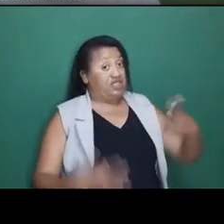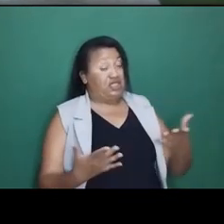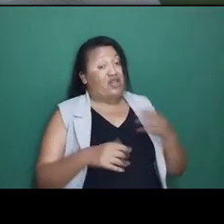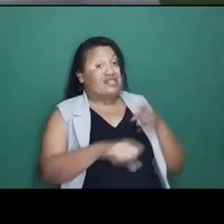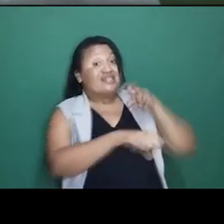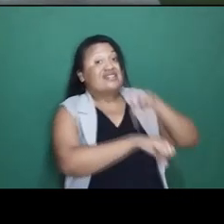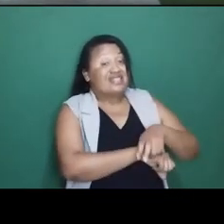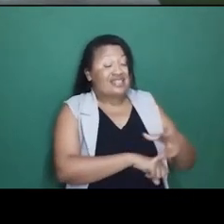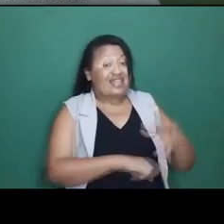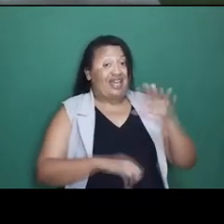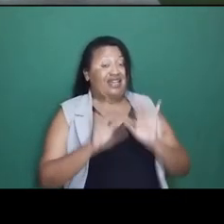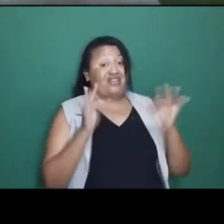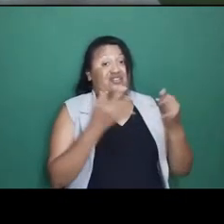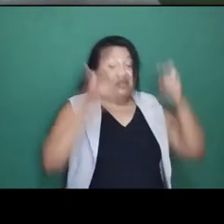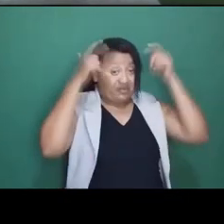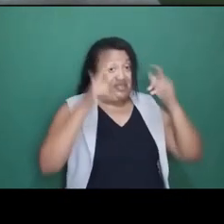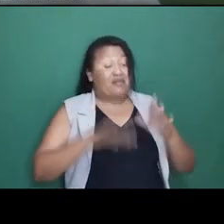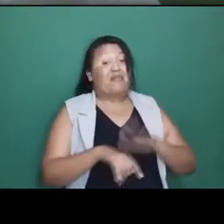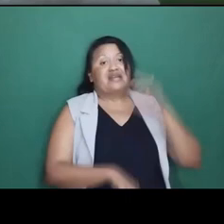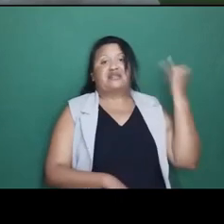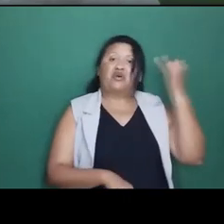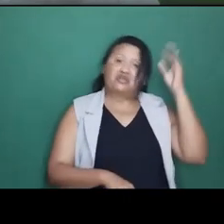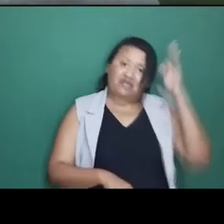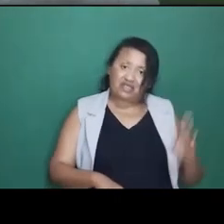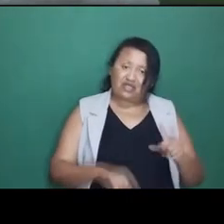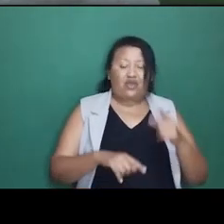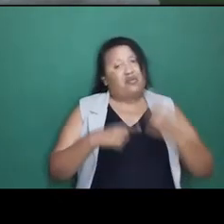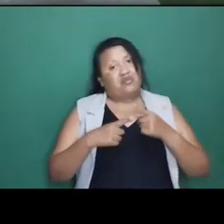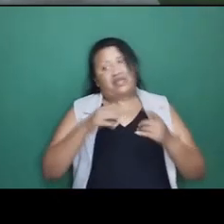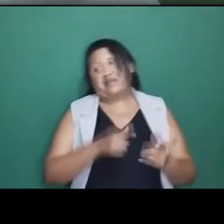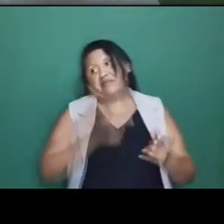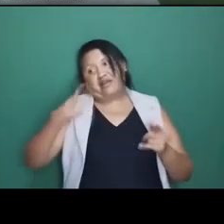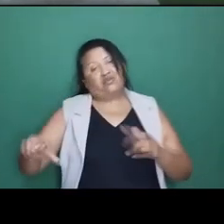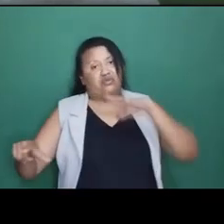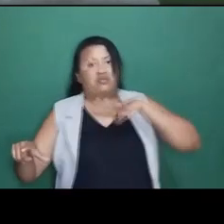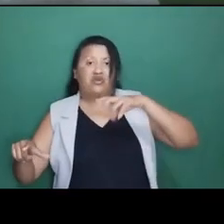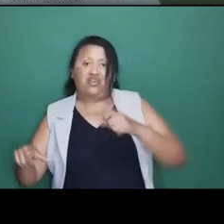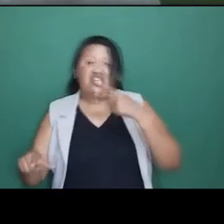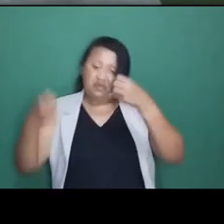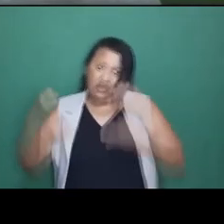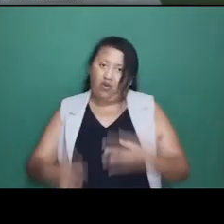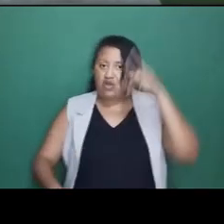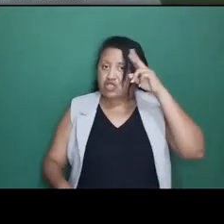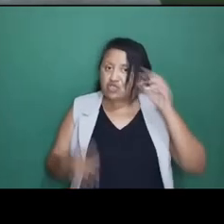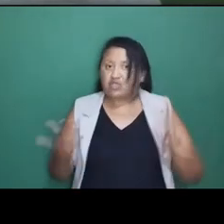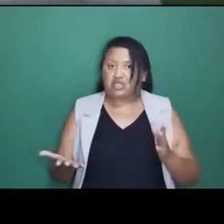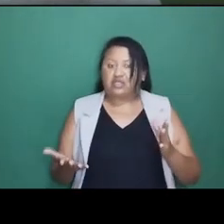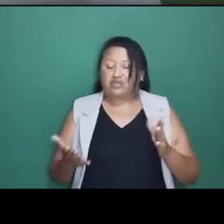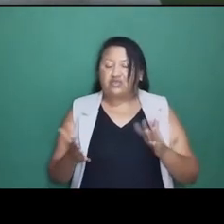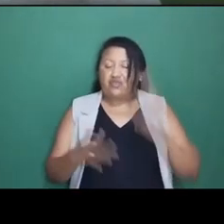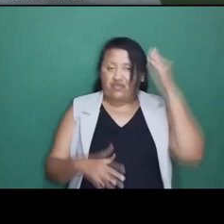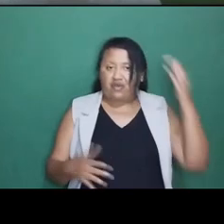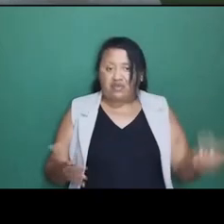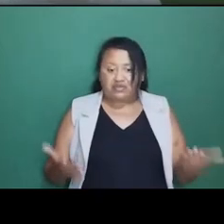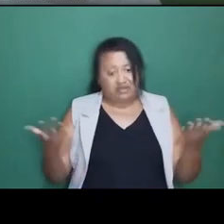terminou sendo mais importante para o Brasil do que para Portugal diz historiador eu sou um momento